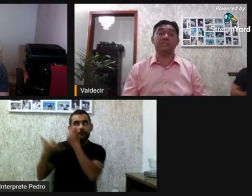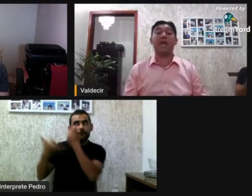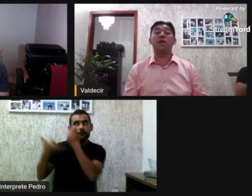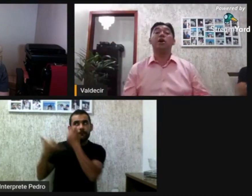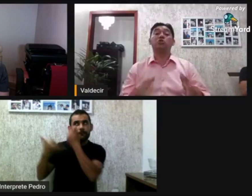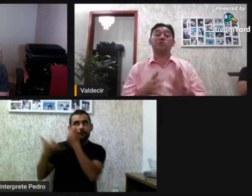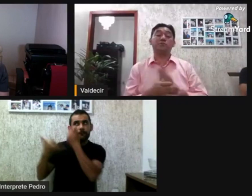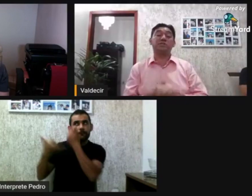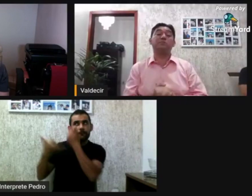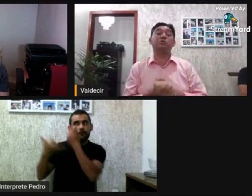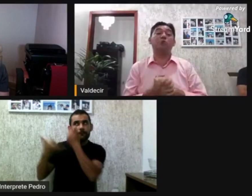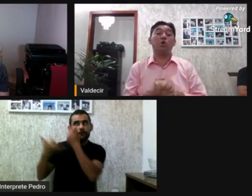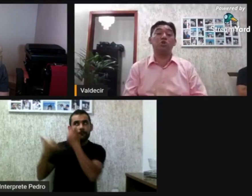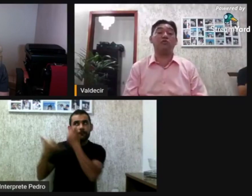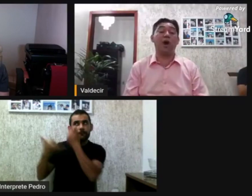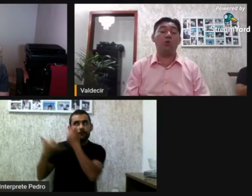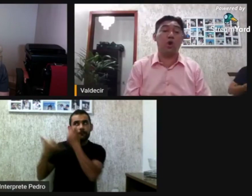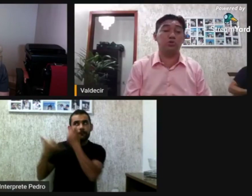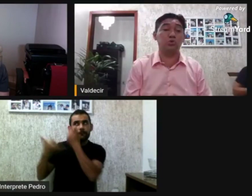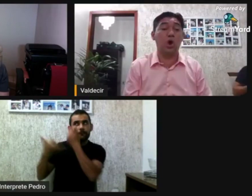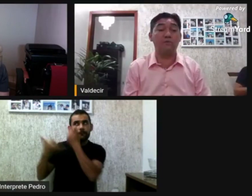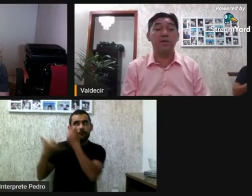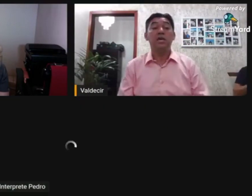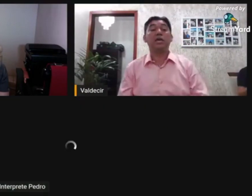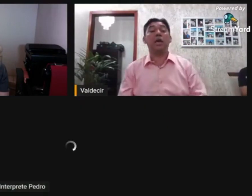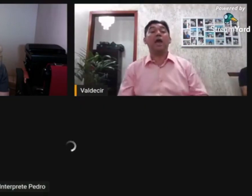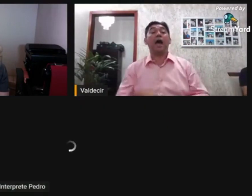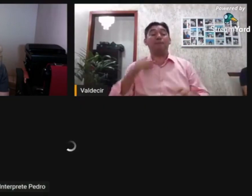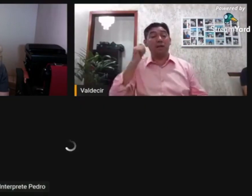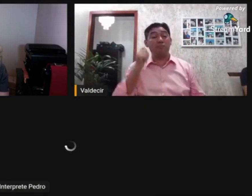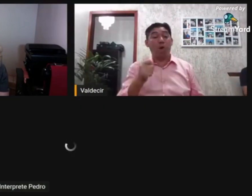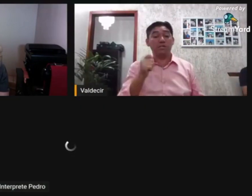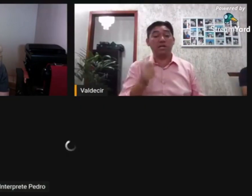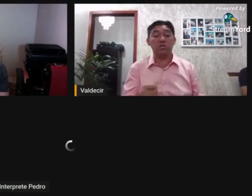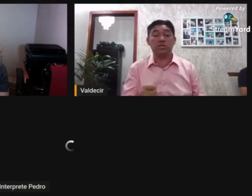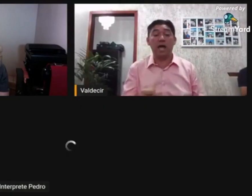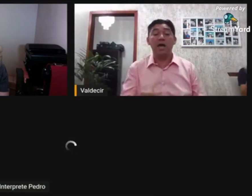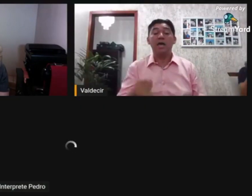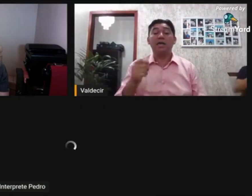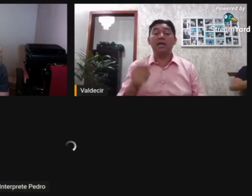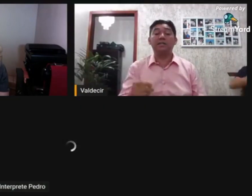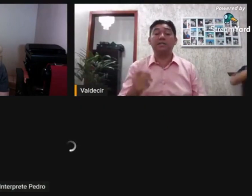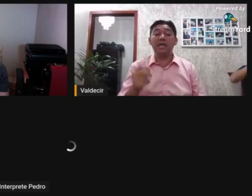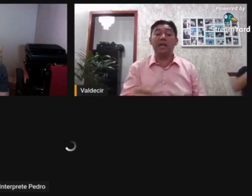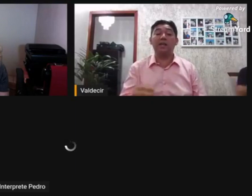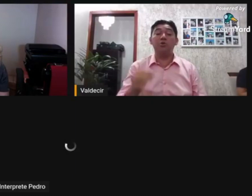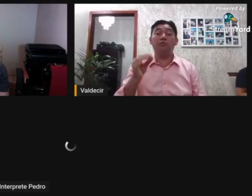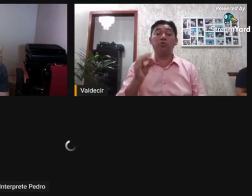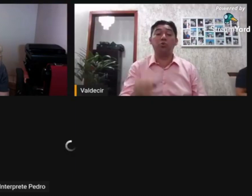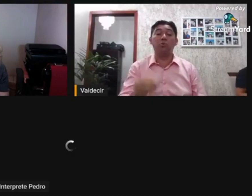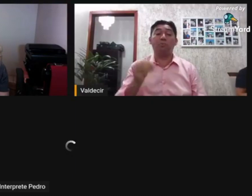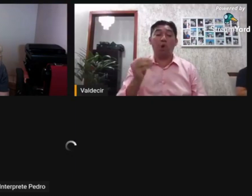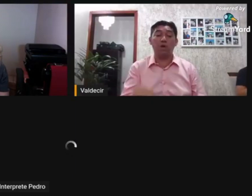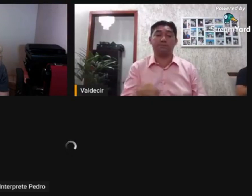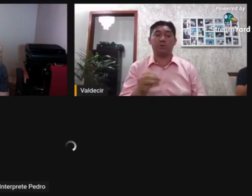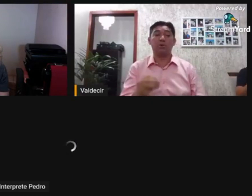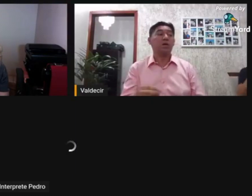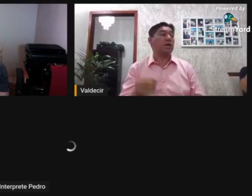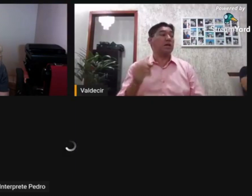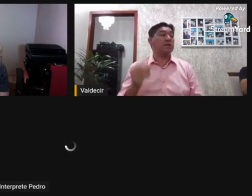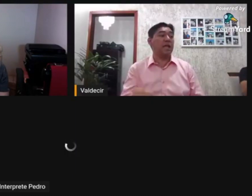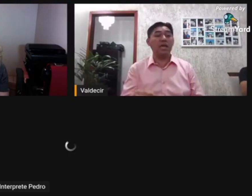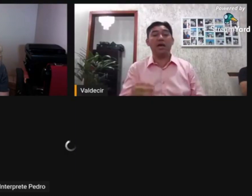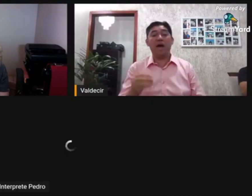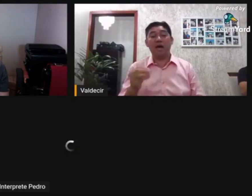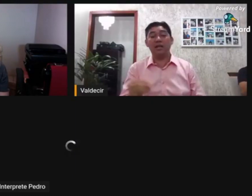ter escolas técnicas, nós precisamos motivar o nosso jovem que ele possa acreditar que ele tenha ali um futuro